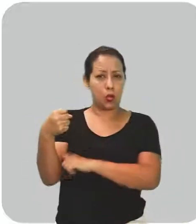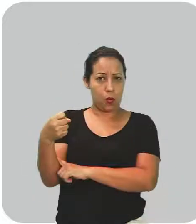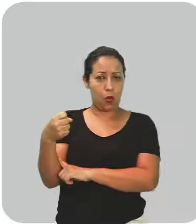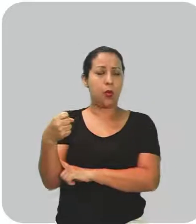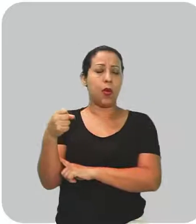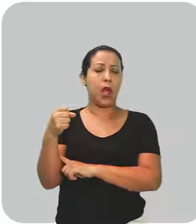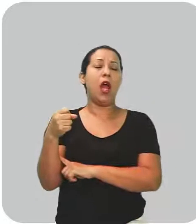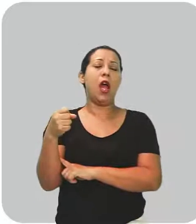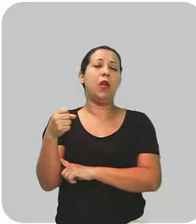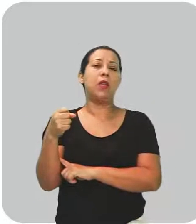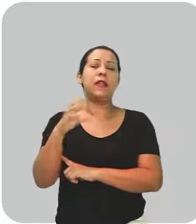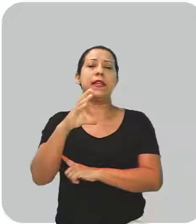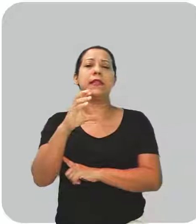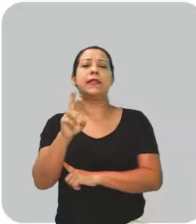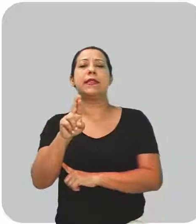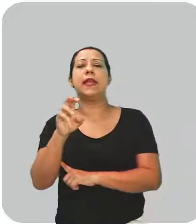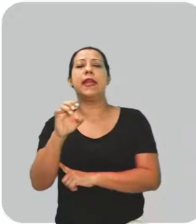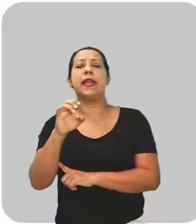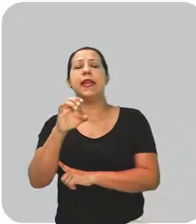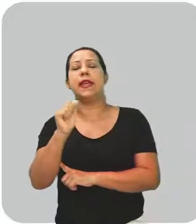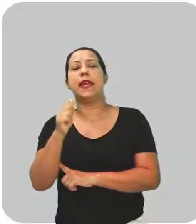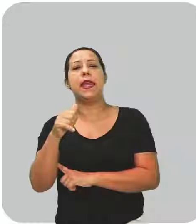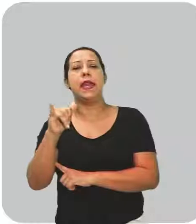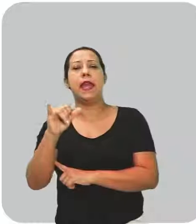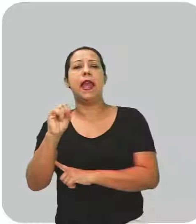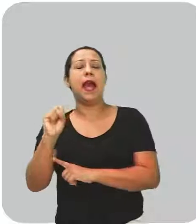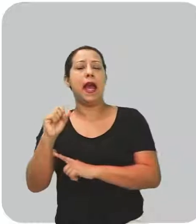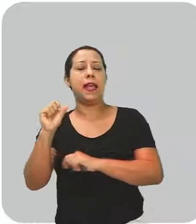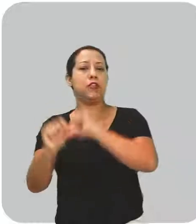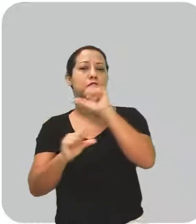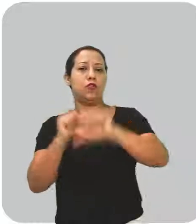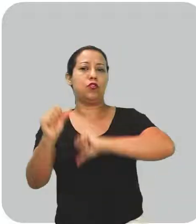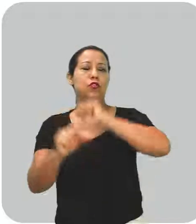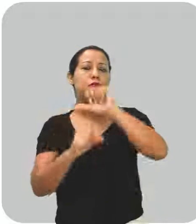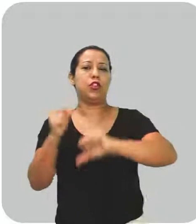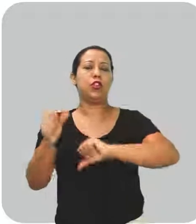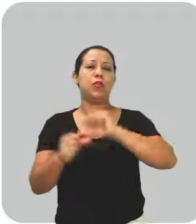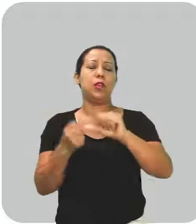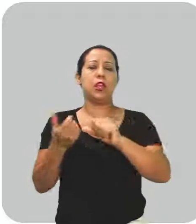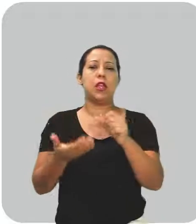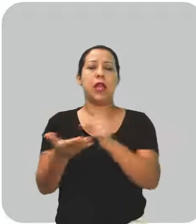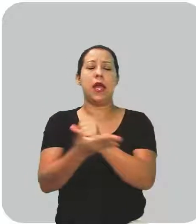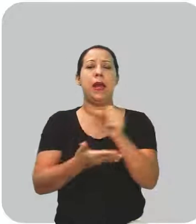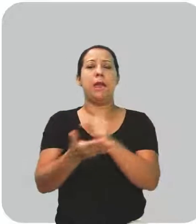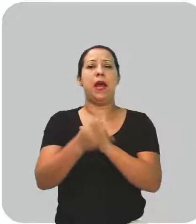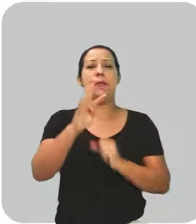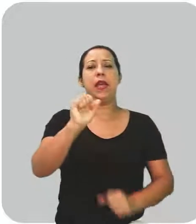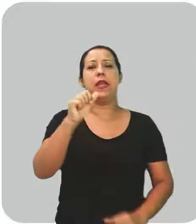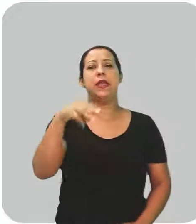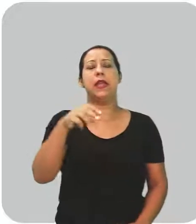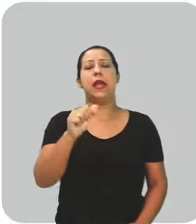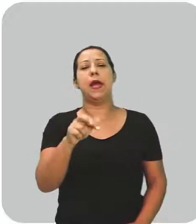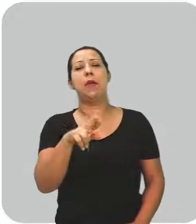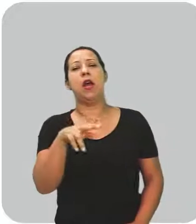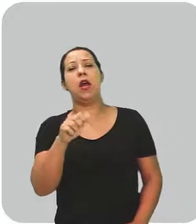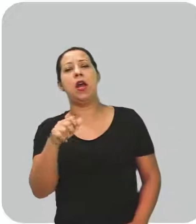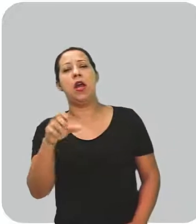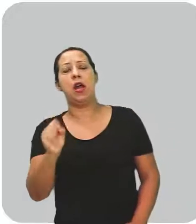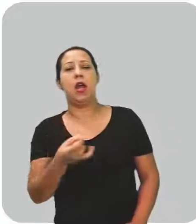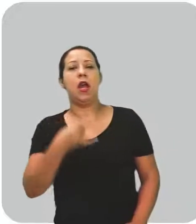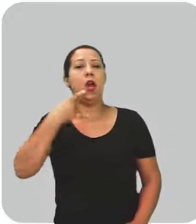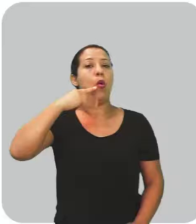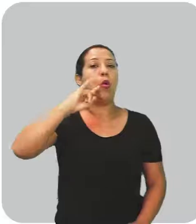por fermentados à base de tâmaras. O álcool é a droga mais tolerada no